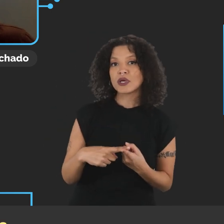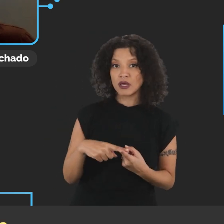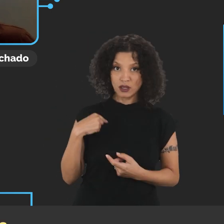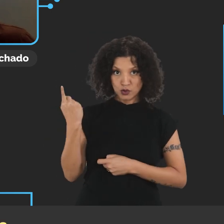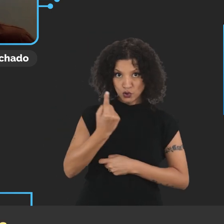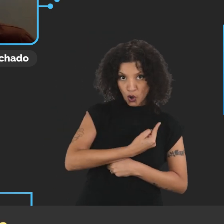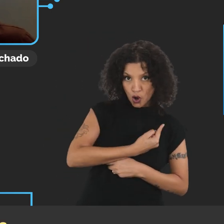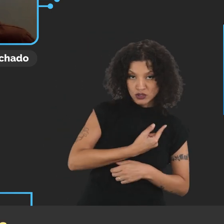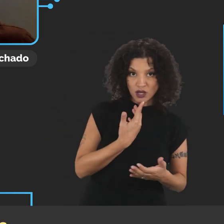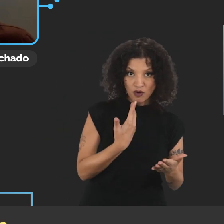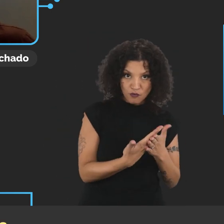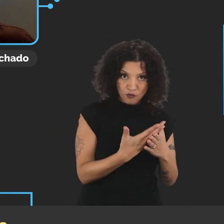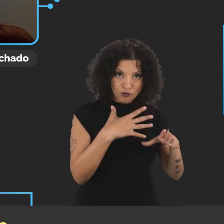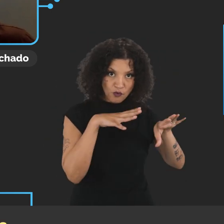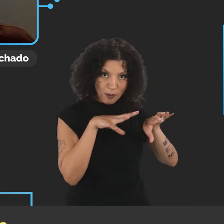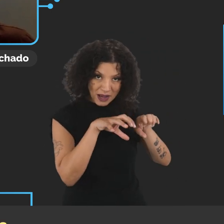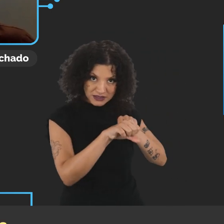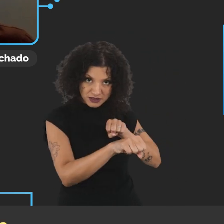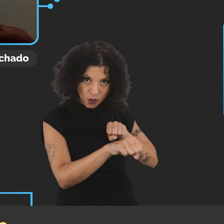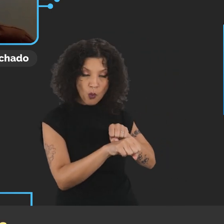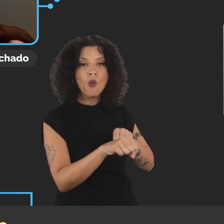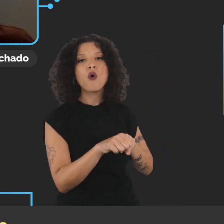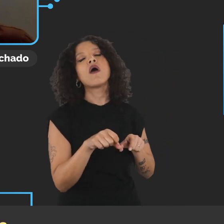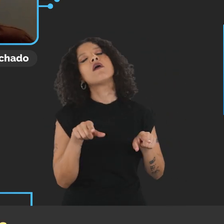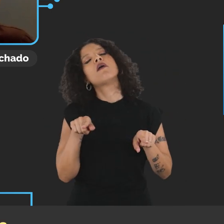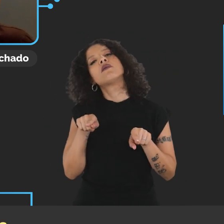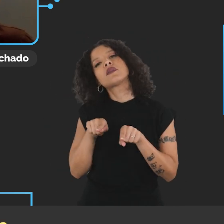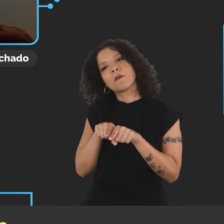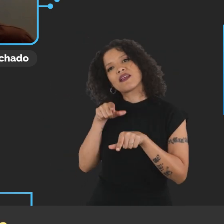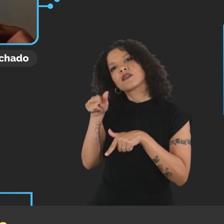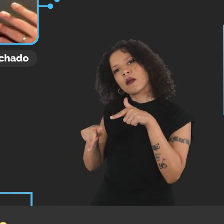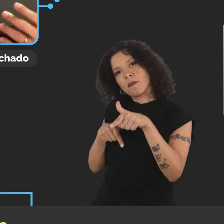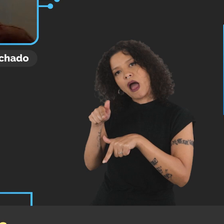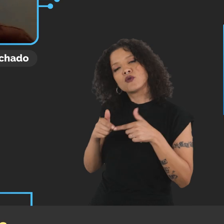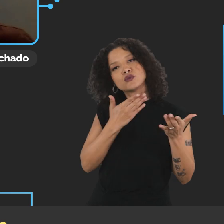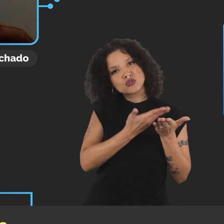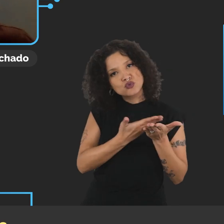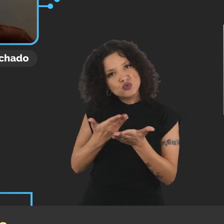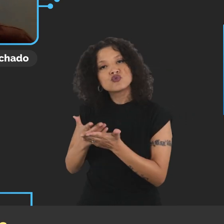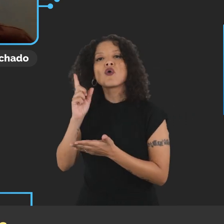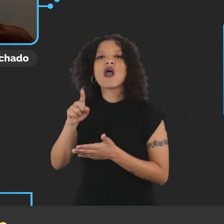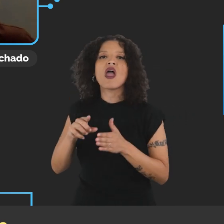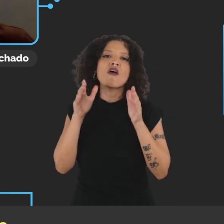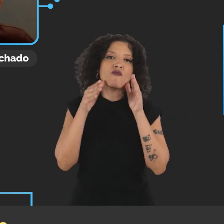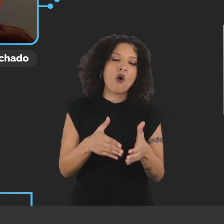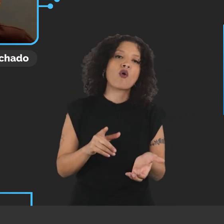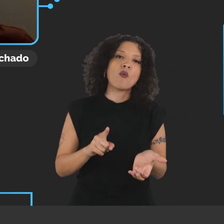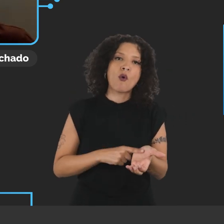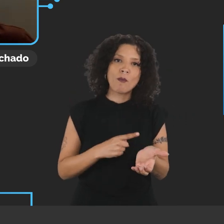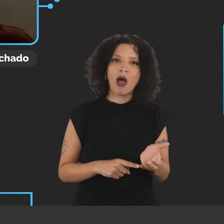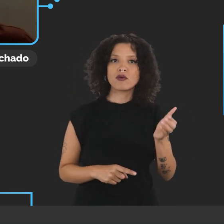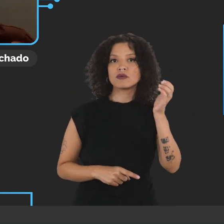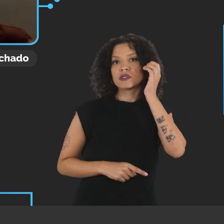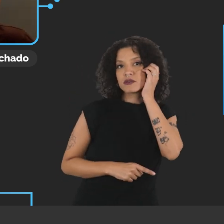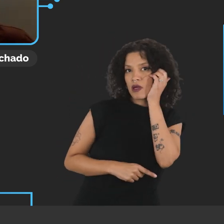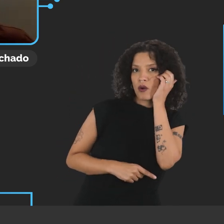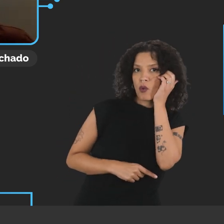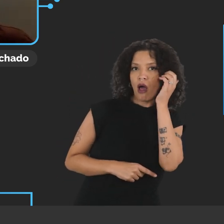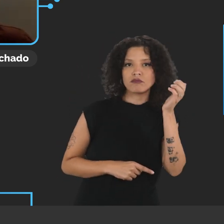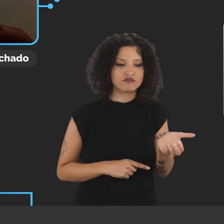mobile porque a base das nossas formações e do nosso trabalho é com o mobile, ou seja, usando